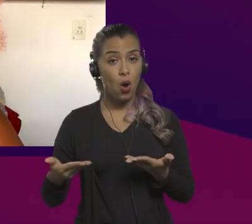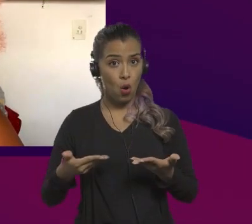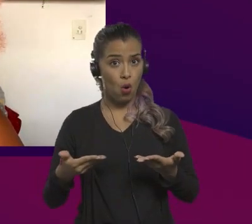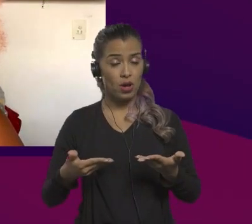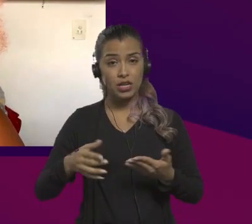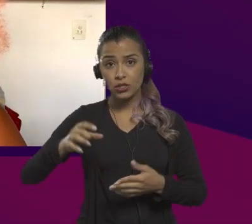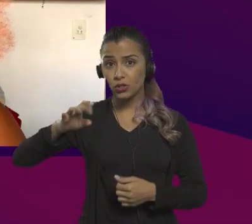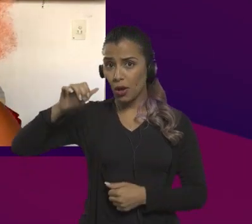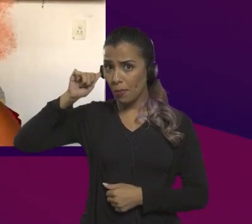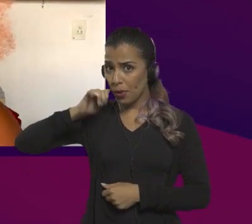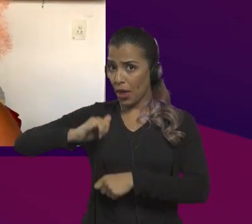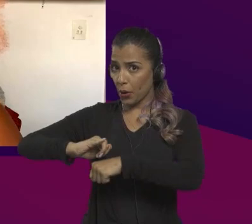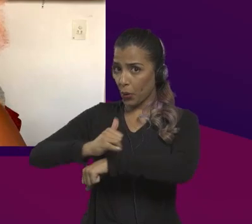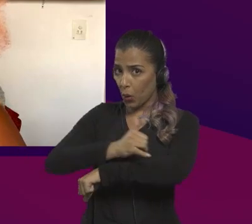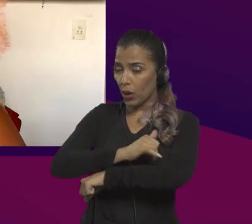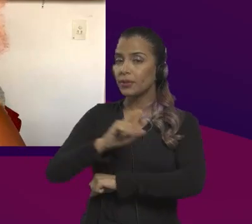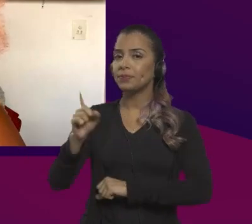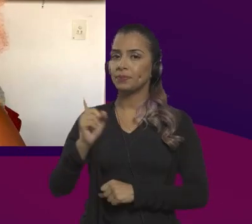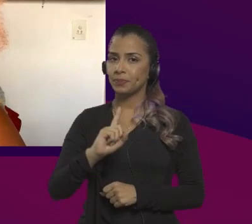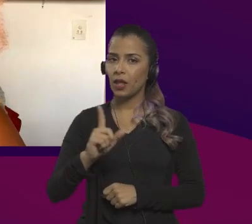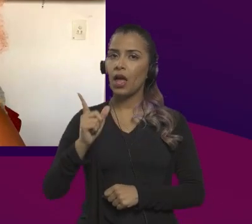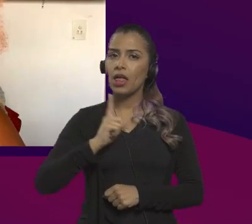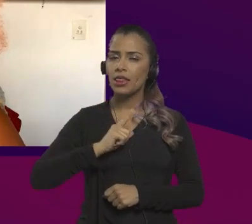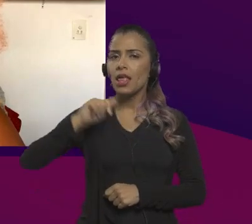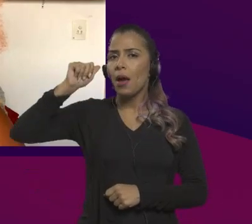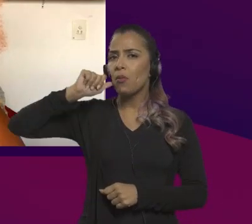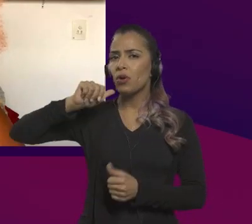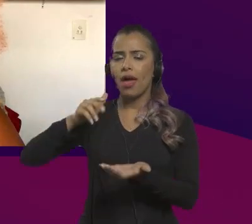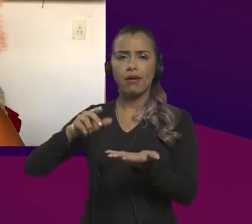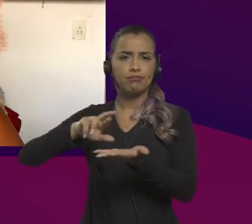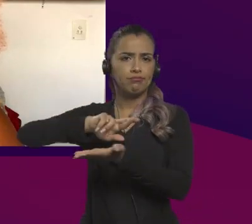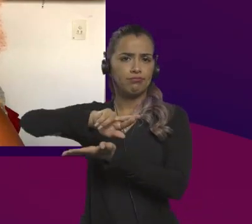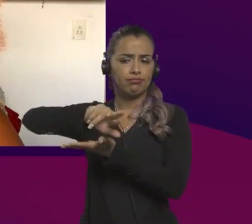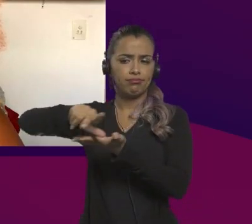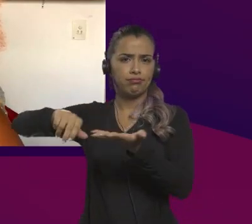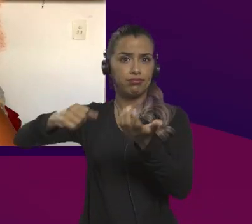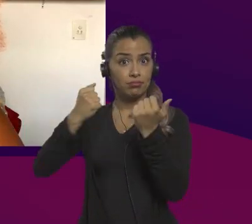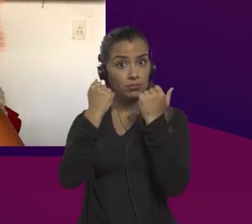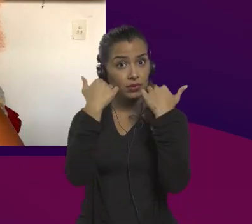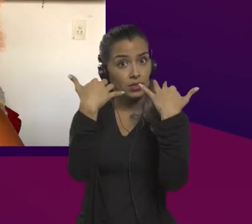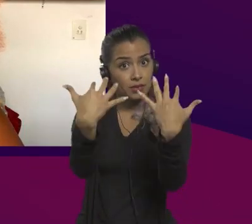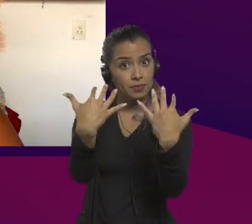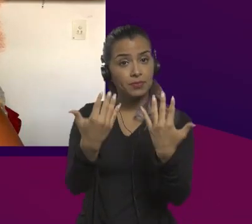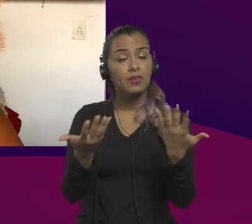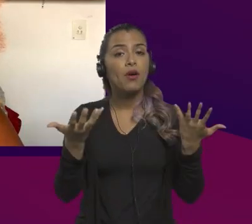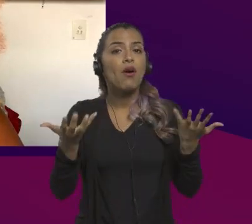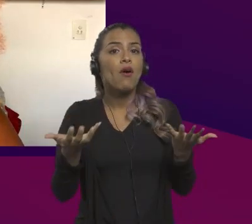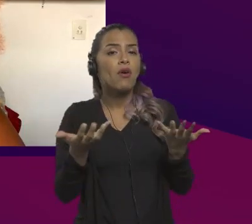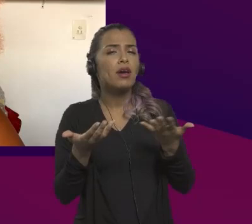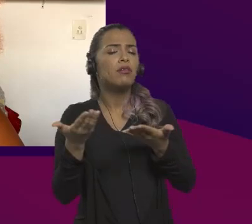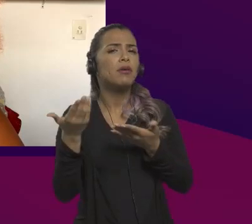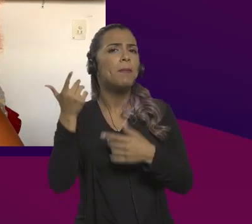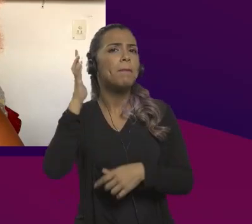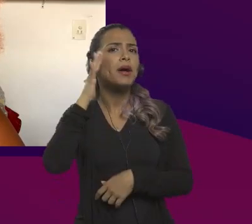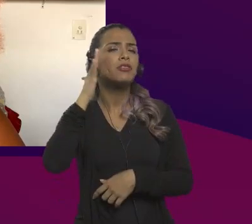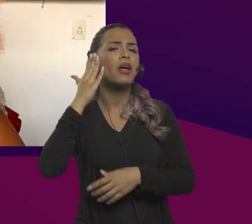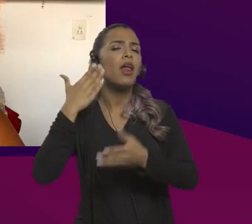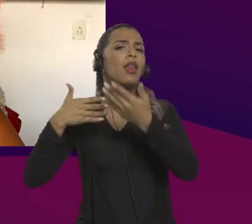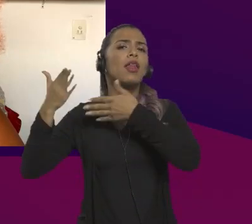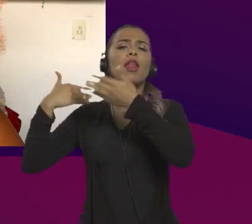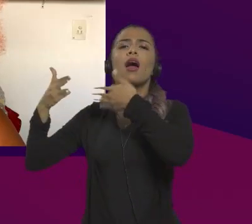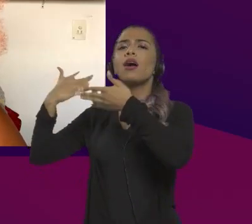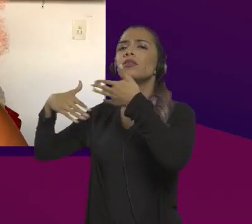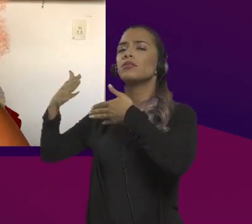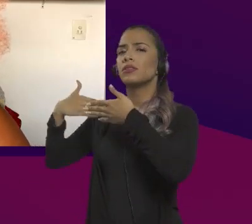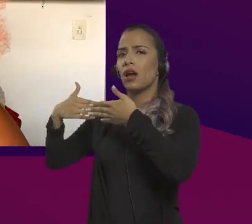mulheres gordas, né? Tem todo tipo de mulher aí que está assistindo. Então eu quero voltar um pouquinho para trás para a gente explicar